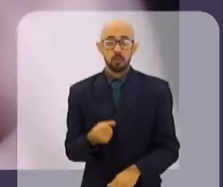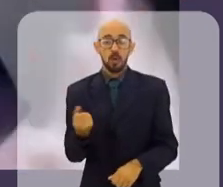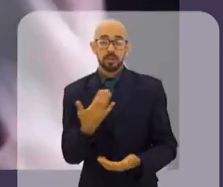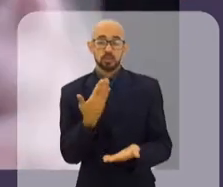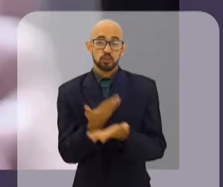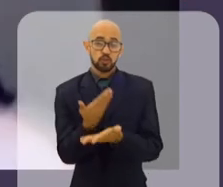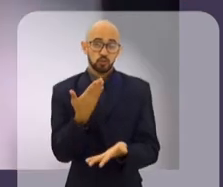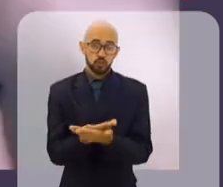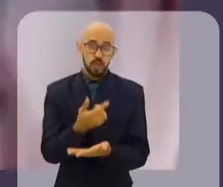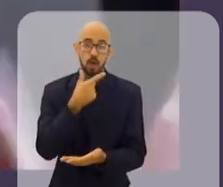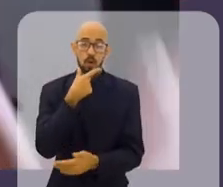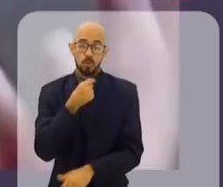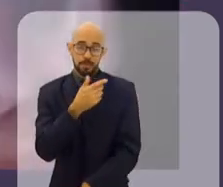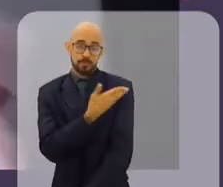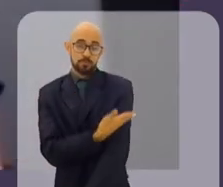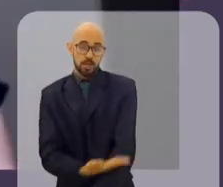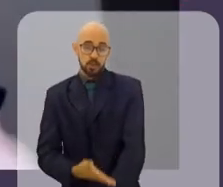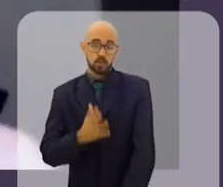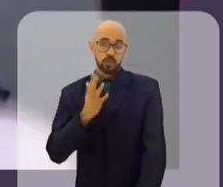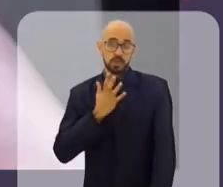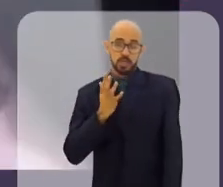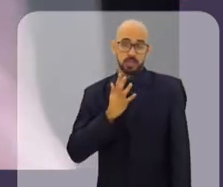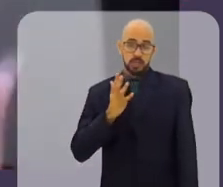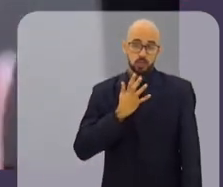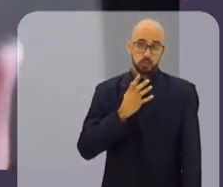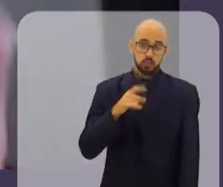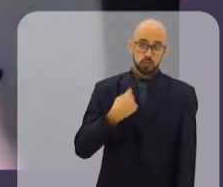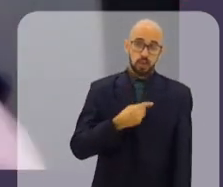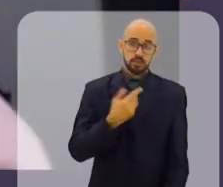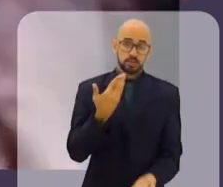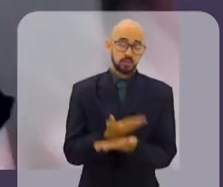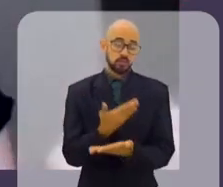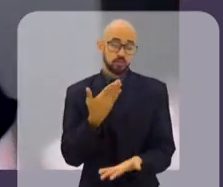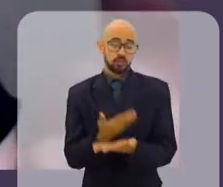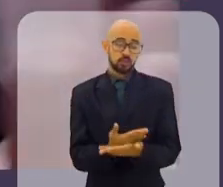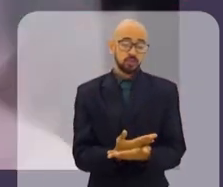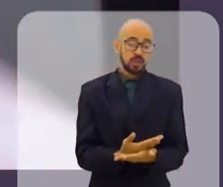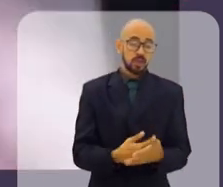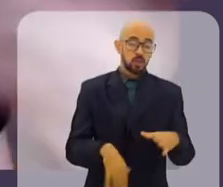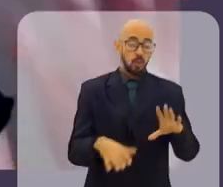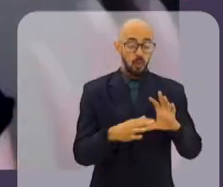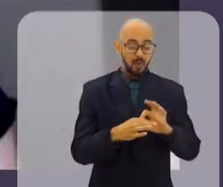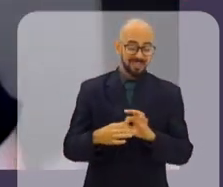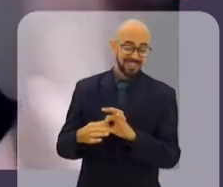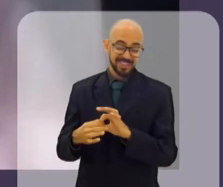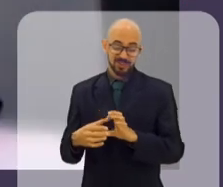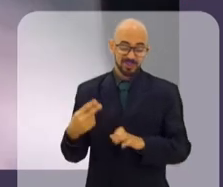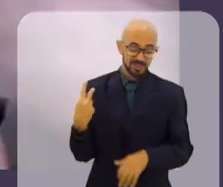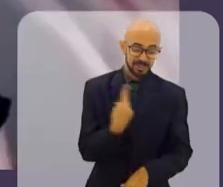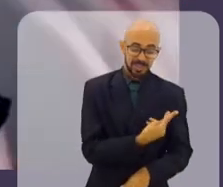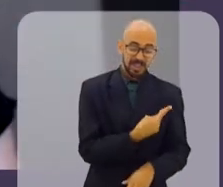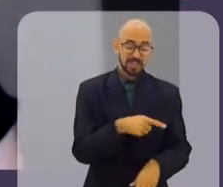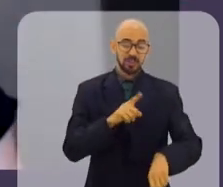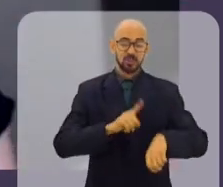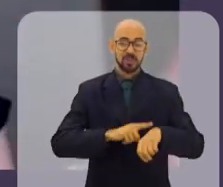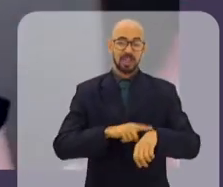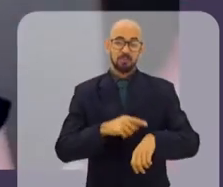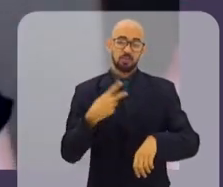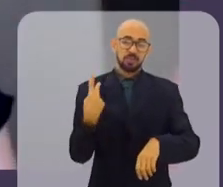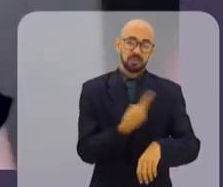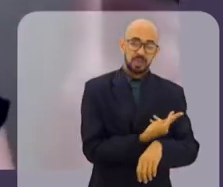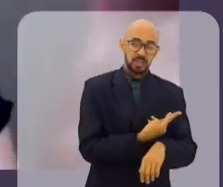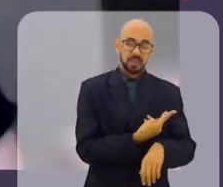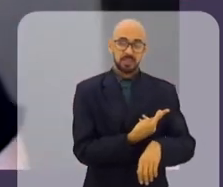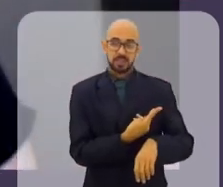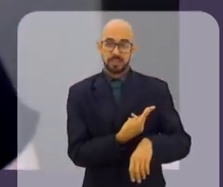só homens brancos, ricos, né? Nós estamos estudando só a visão deles, as possibilidades dele, a formação que o tempo dele e ele